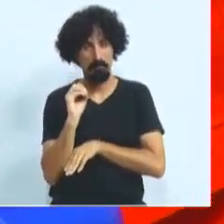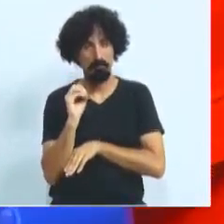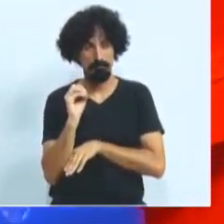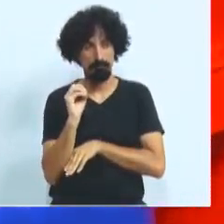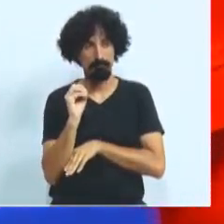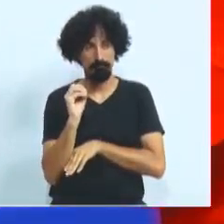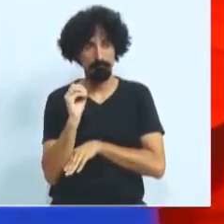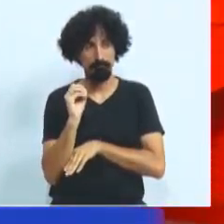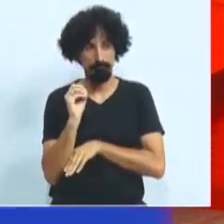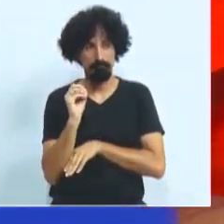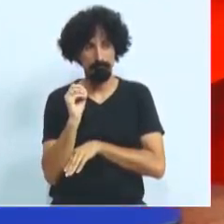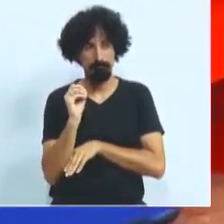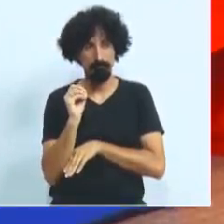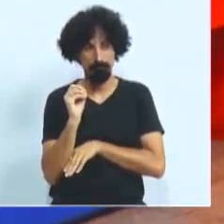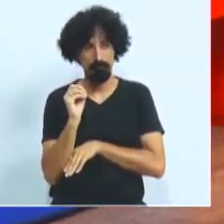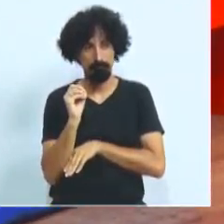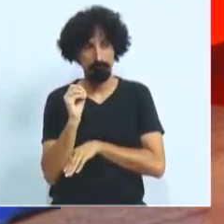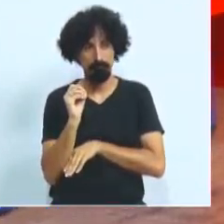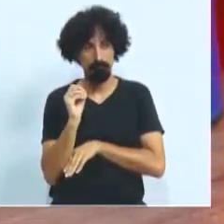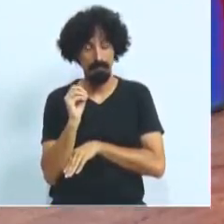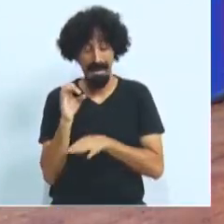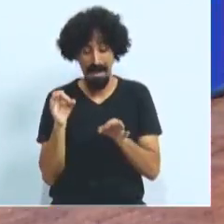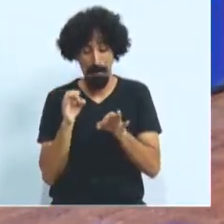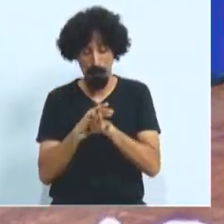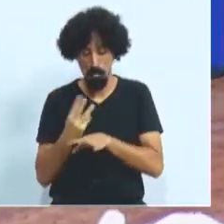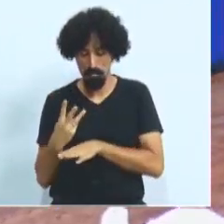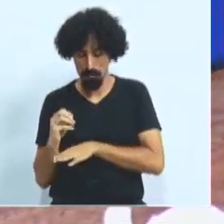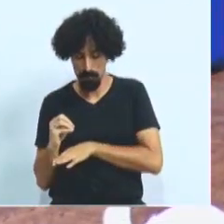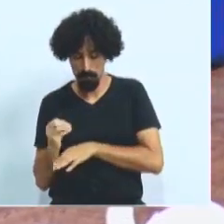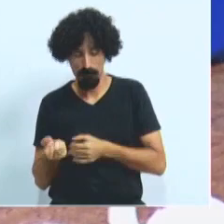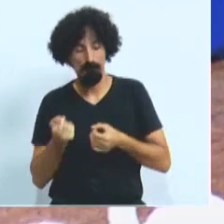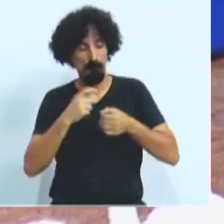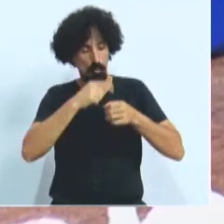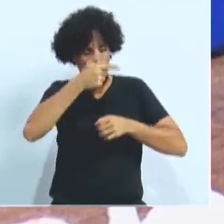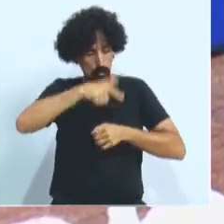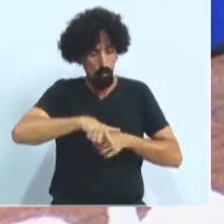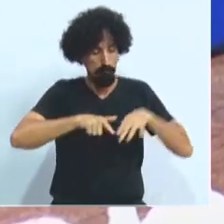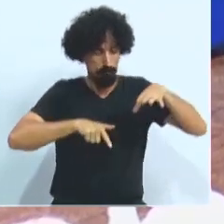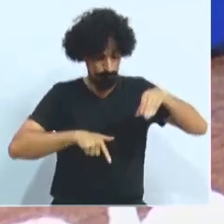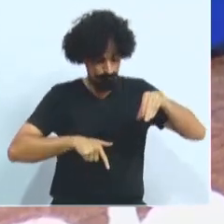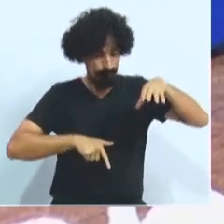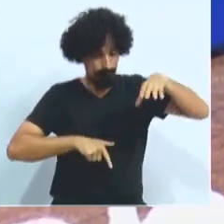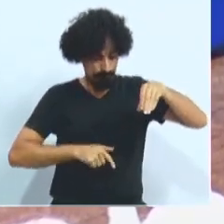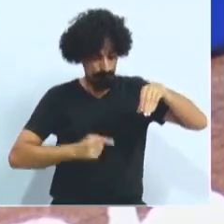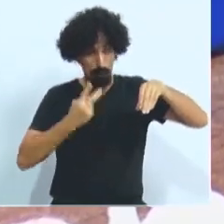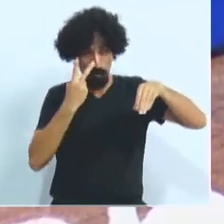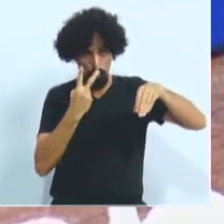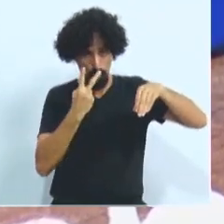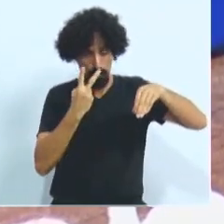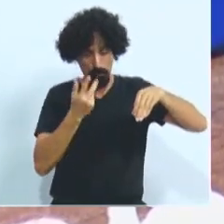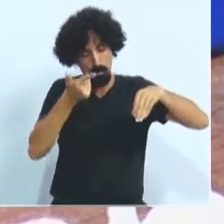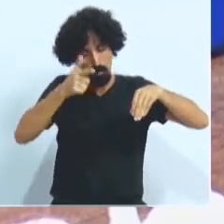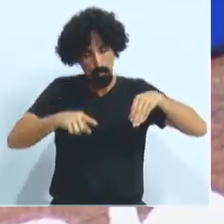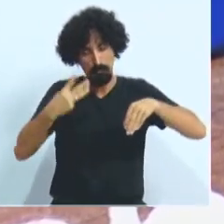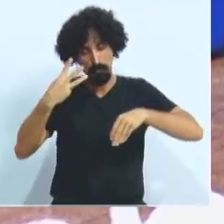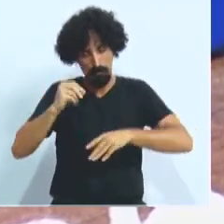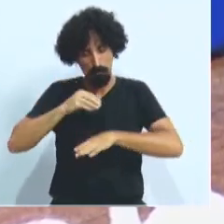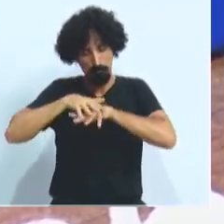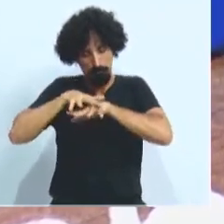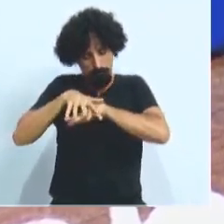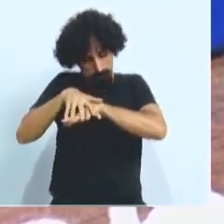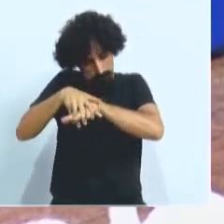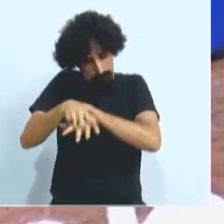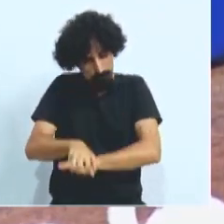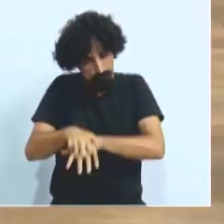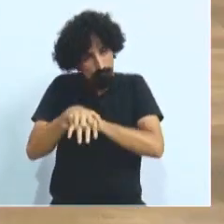compressões. Uhum. Terminou as 30, faço novamente duas insuflações e 30 compressões. Se